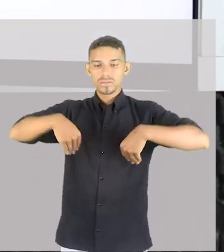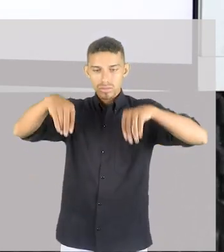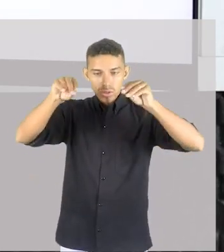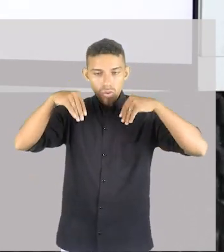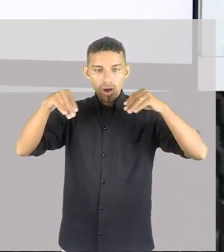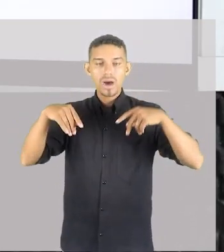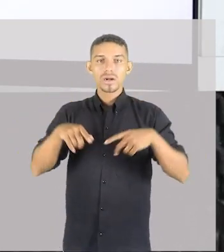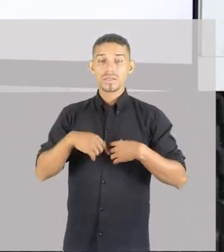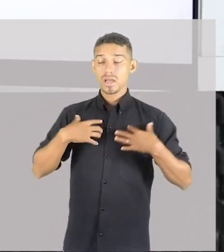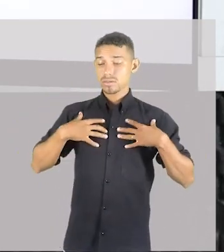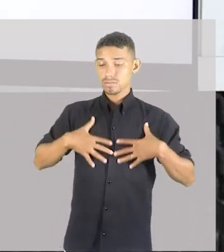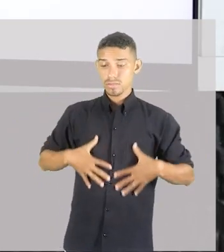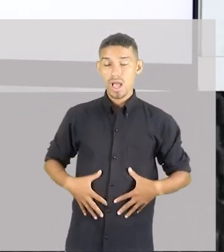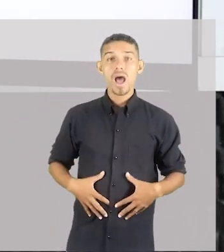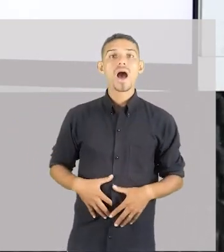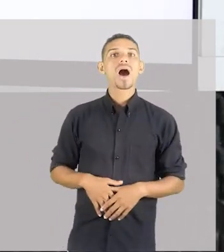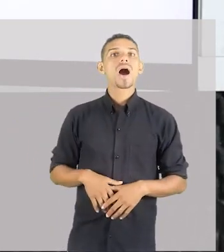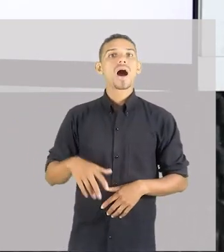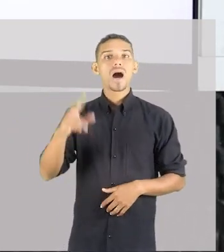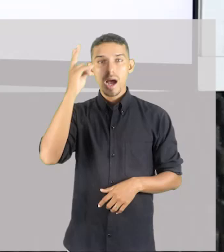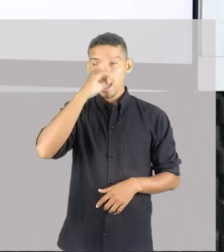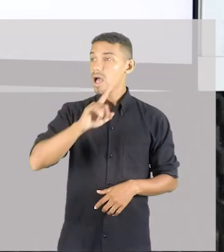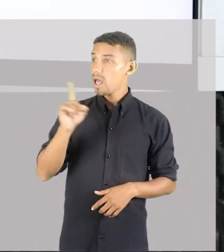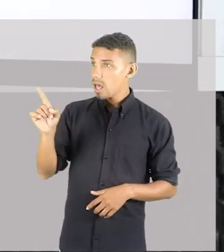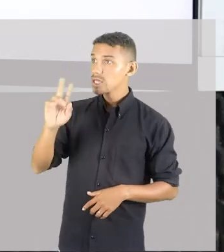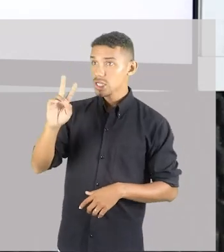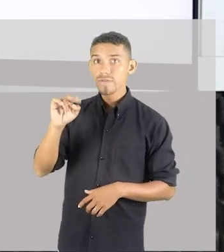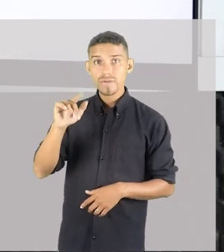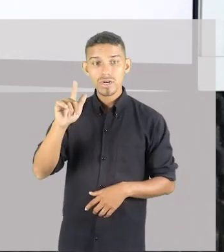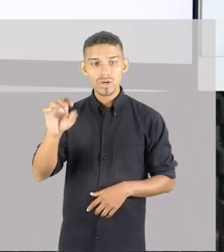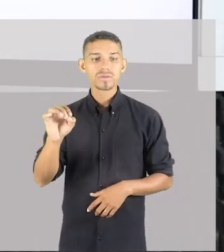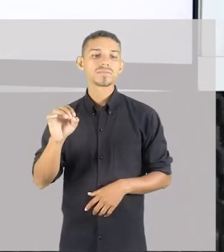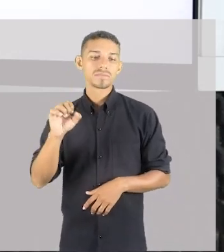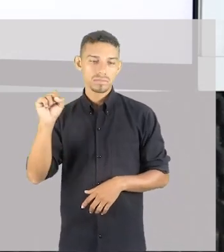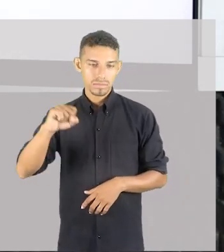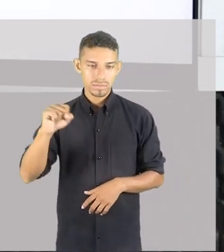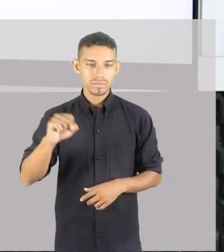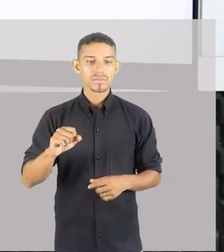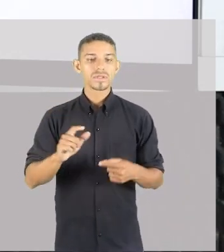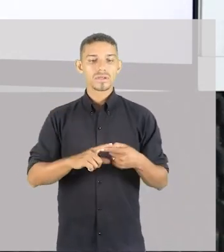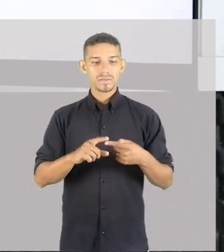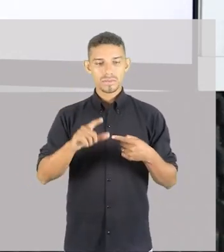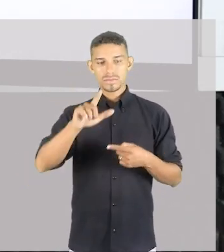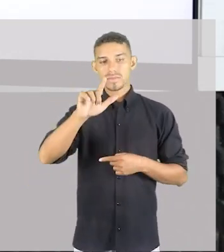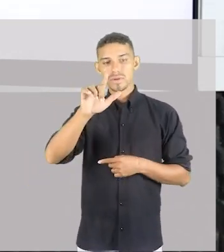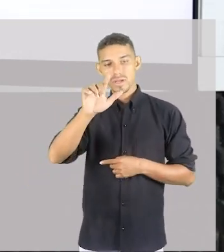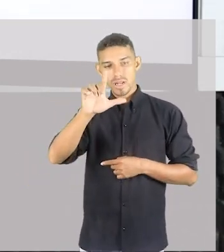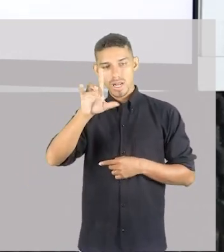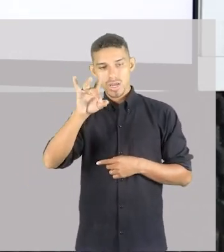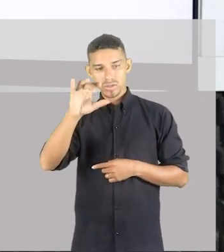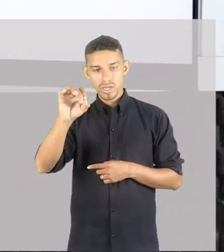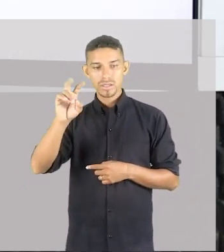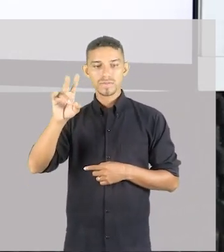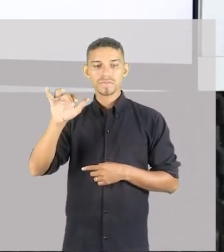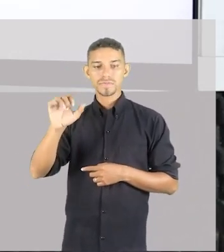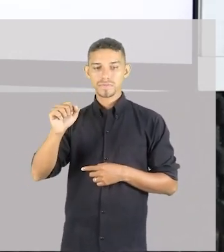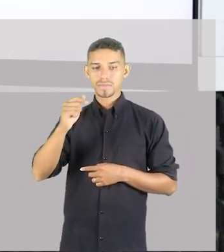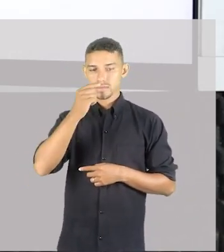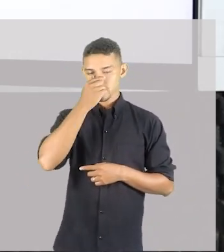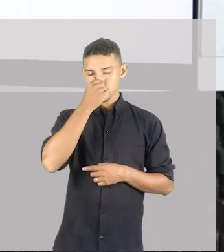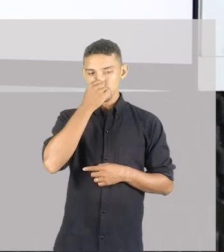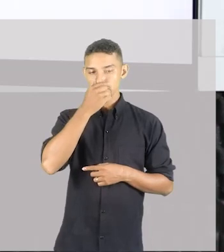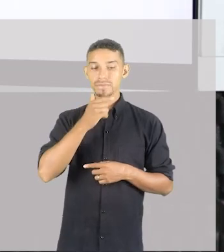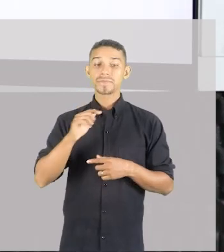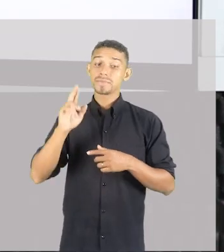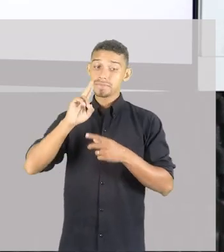toalhas, em camisetas. Ah, essa obra é de Van Gogh. Pois é, Frida Kahlo, Leonardo da Vinci, Romero Brito. Michelangelo, Tarsila do